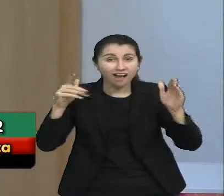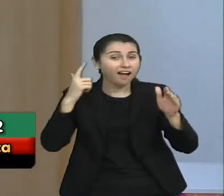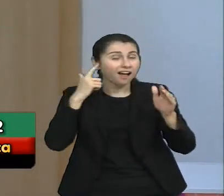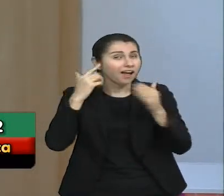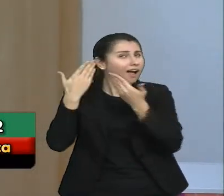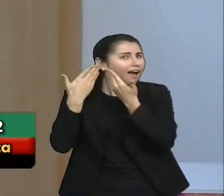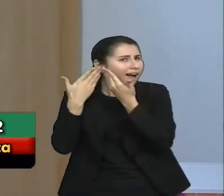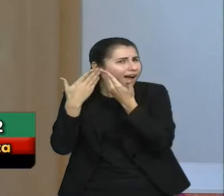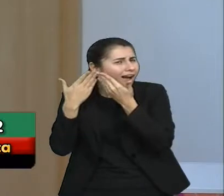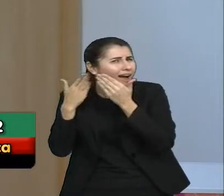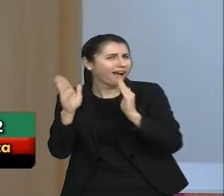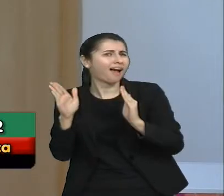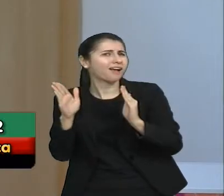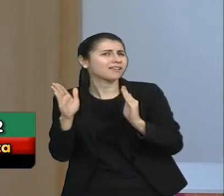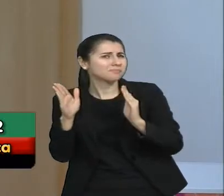difícil. Entendeu? Então, assim,